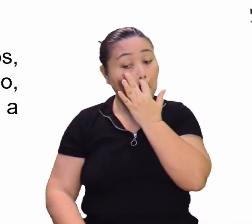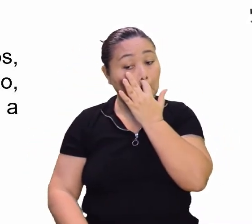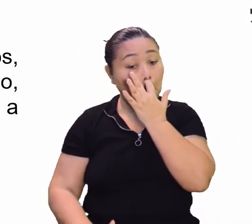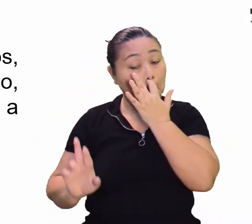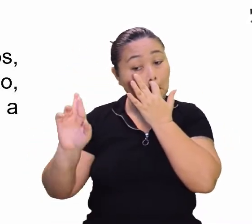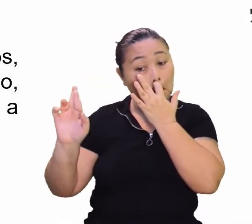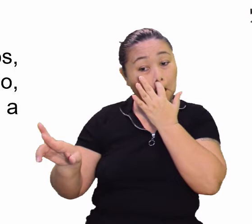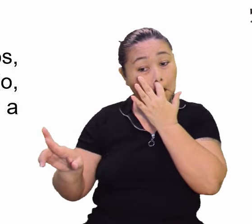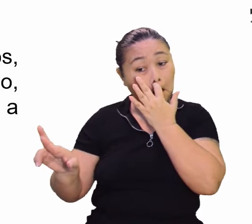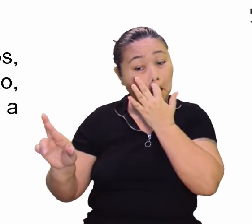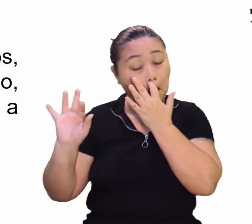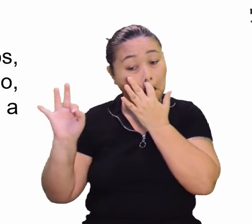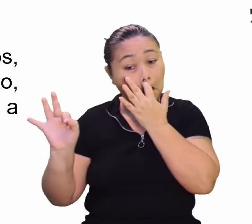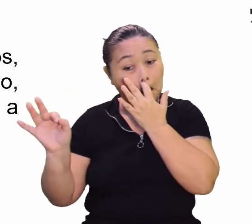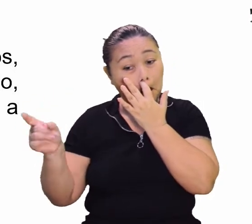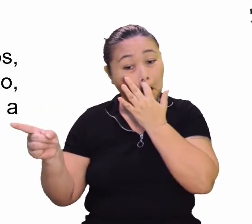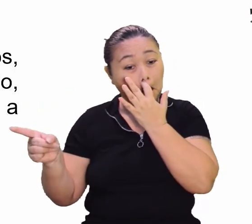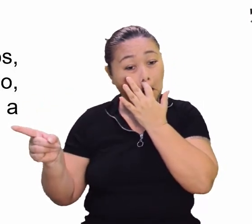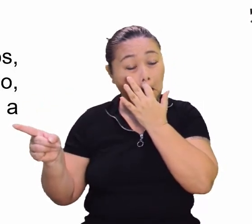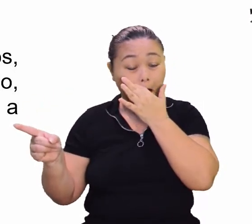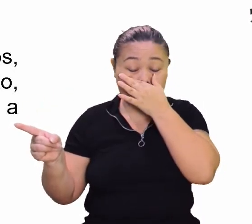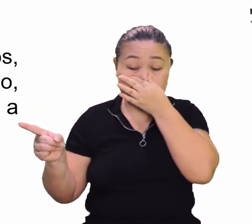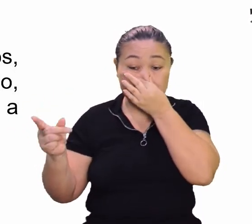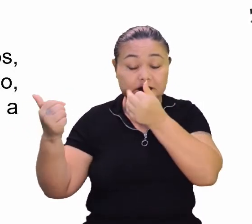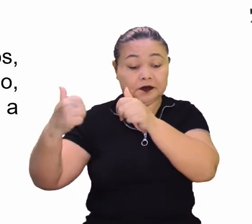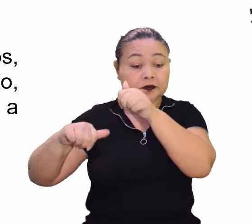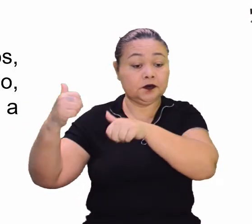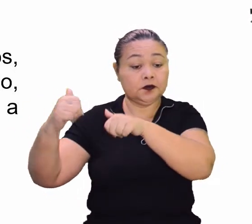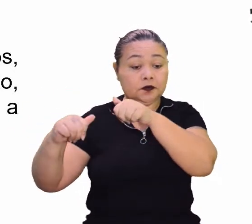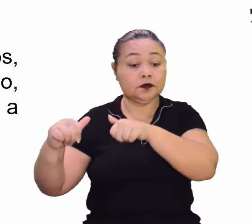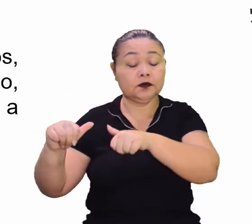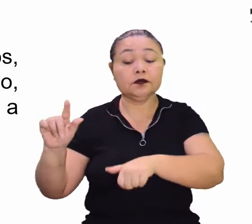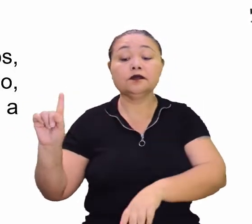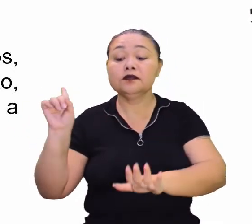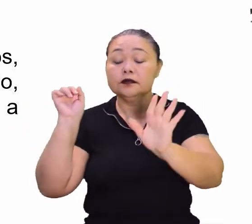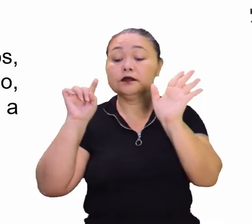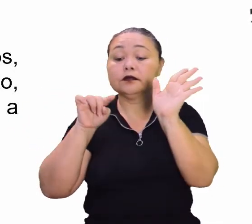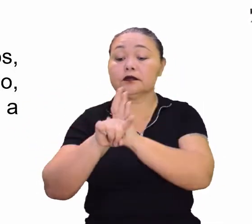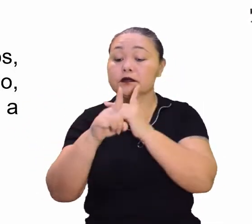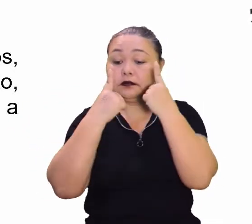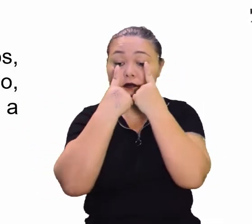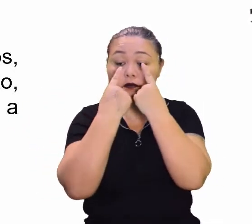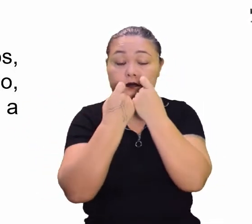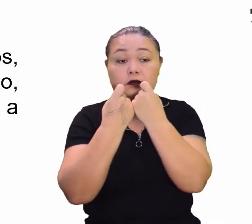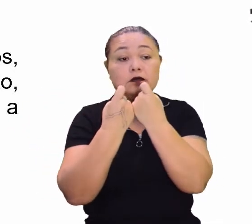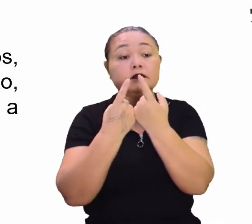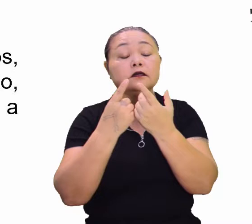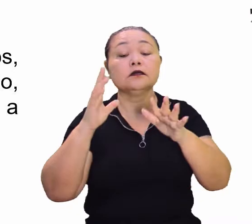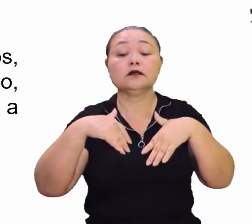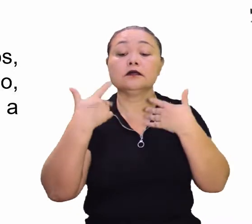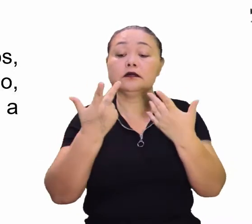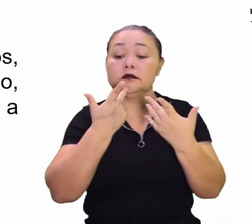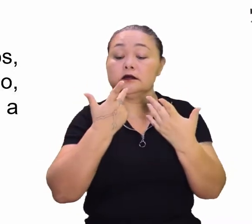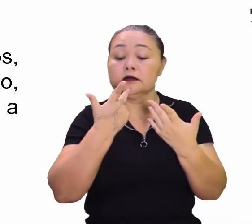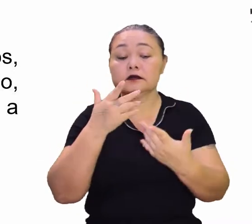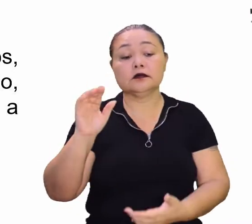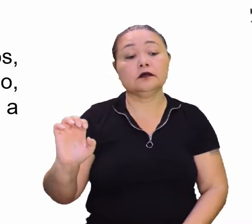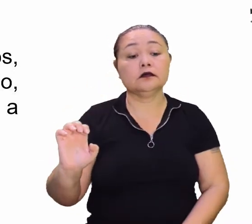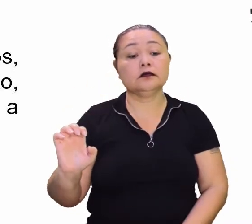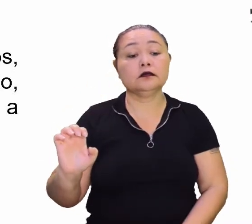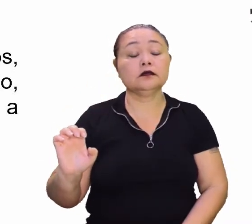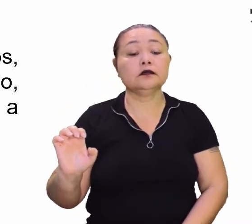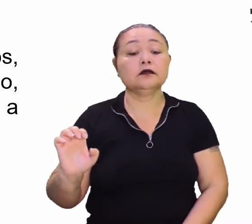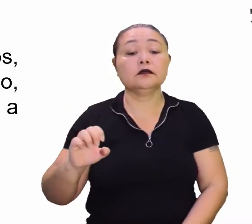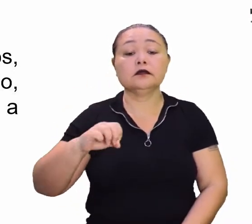Já deu até a resposta correta, né? Mas vamos analisar essa questão que é bem interessante. Quando fala daí aqui, professor